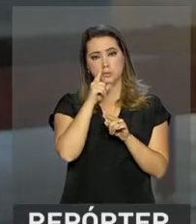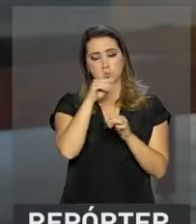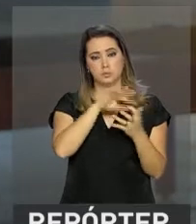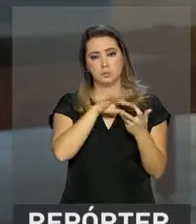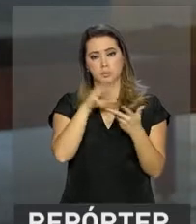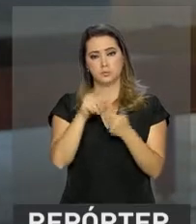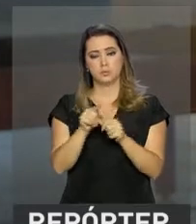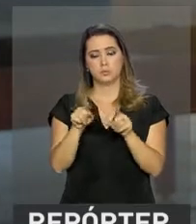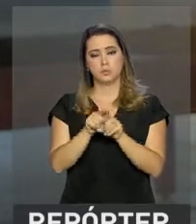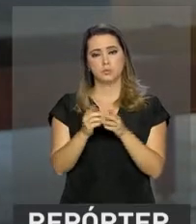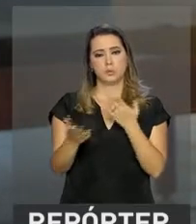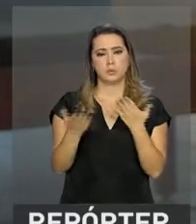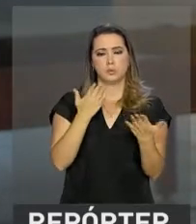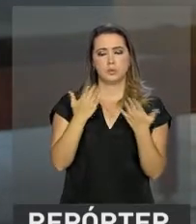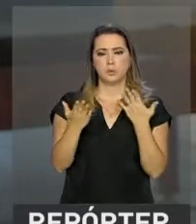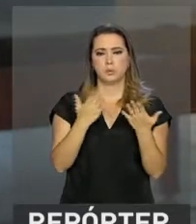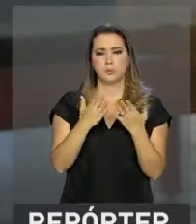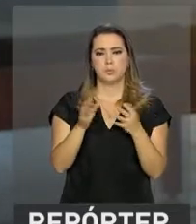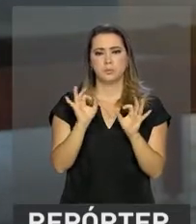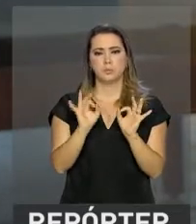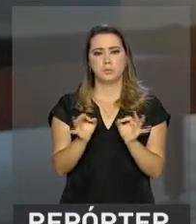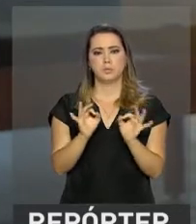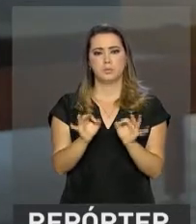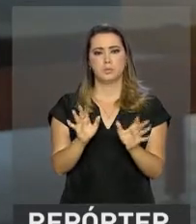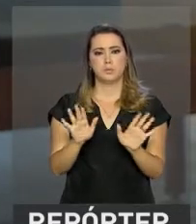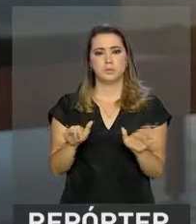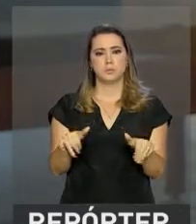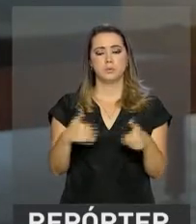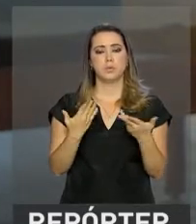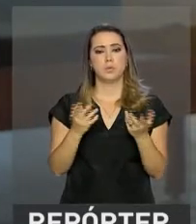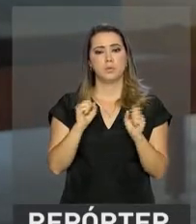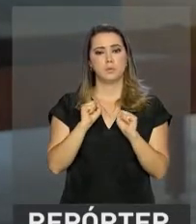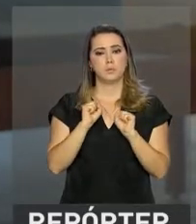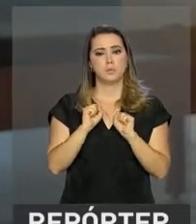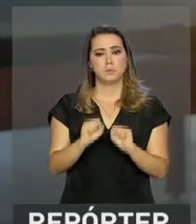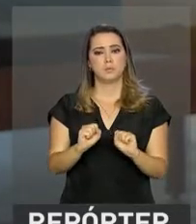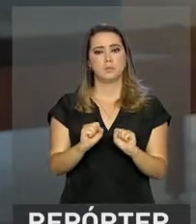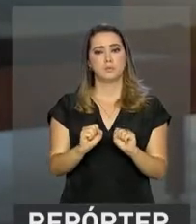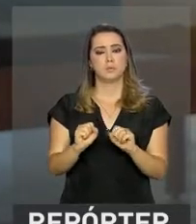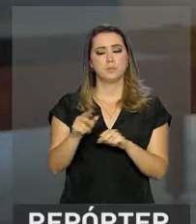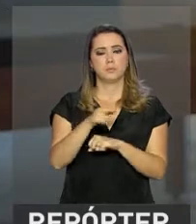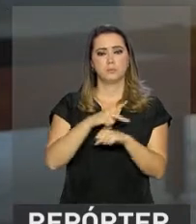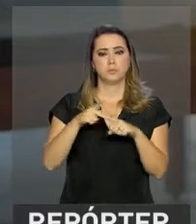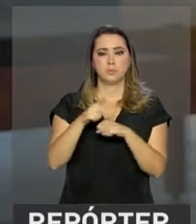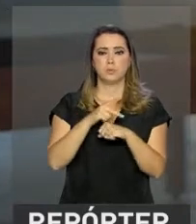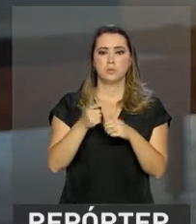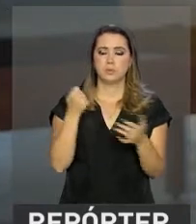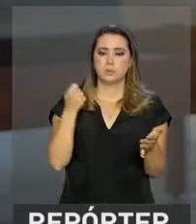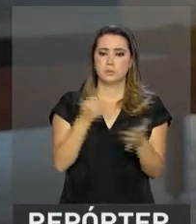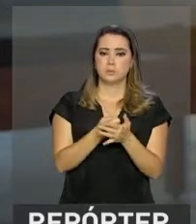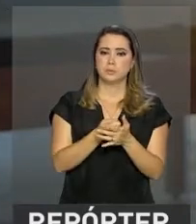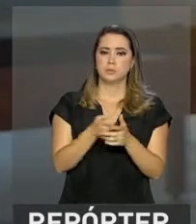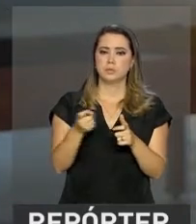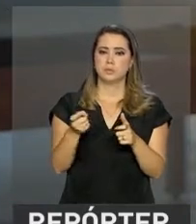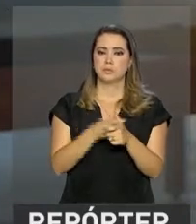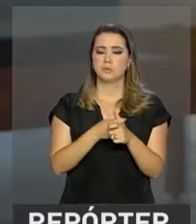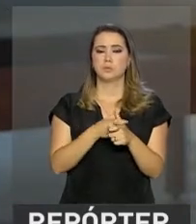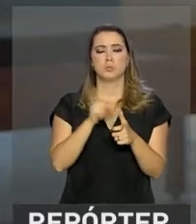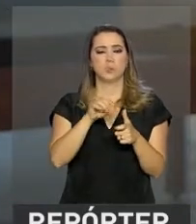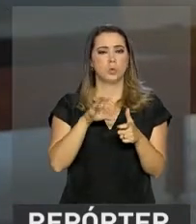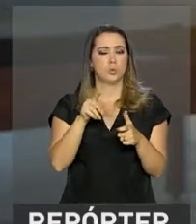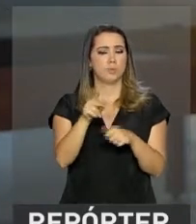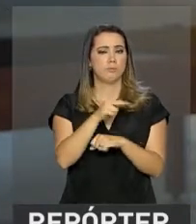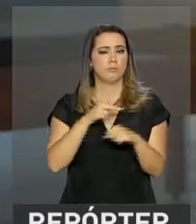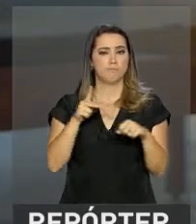mundo e ela mede justamente qual que é a possibilidade de um país honrar seus compromissos. Todos os países